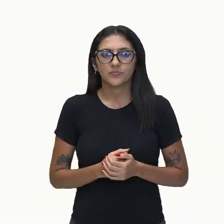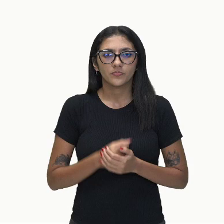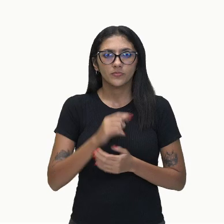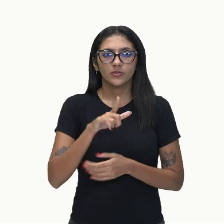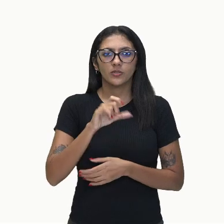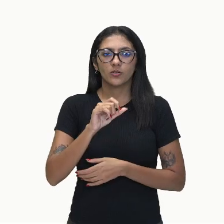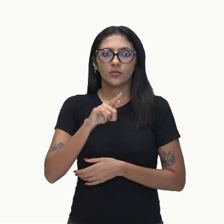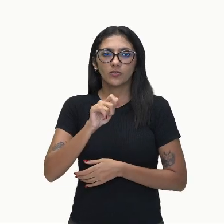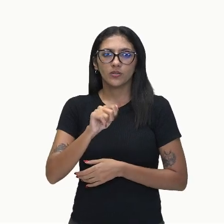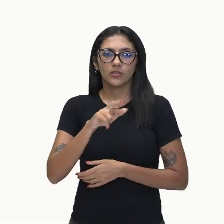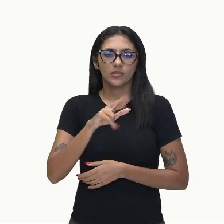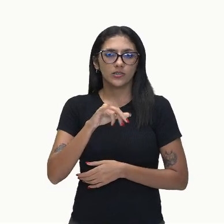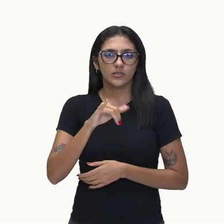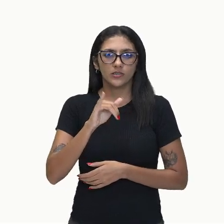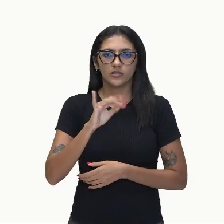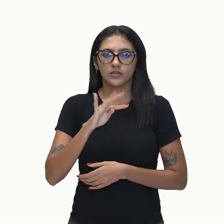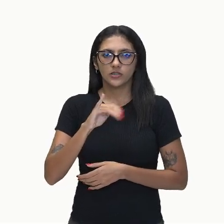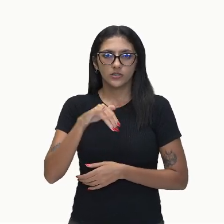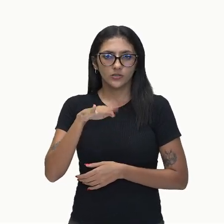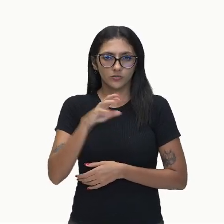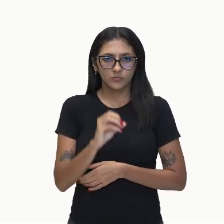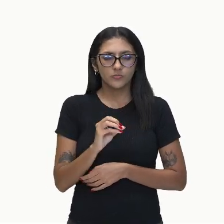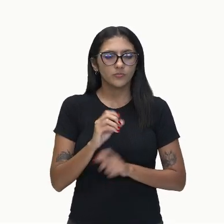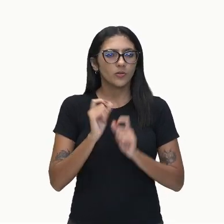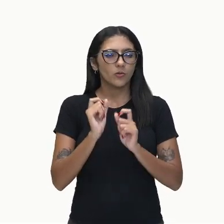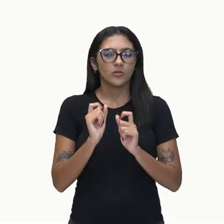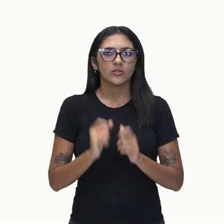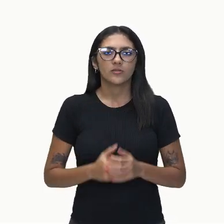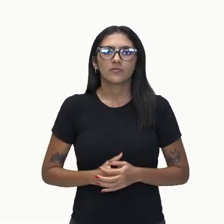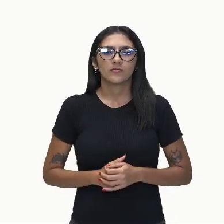tá? O que é o logaritmo?